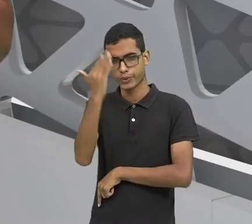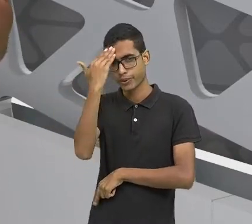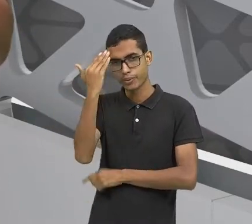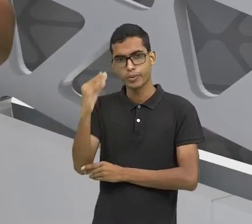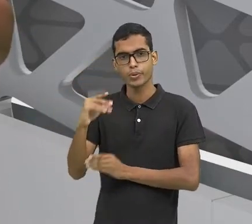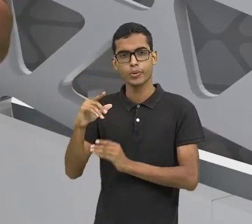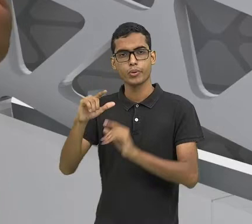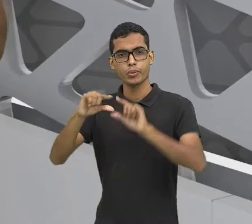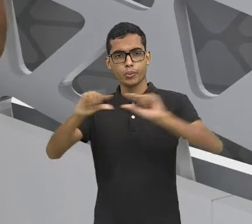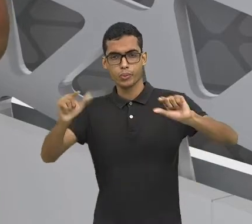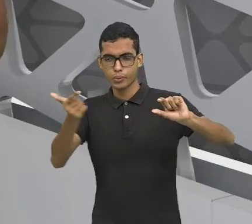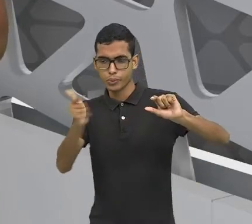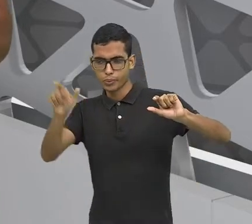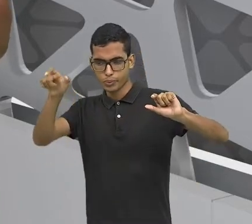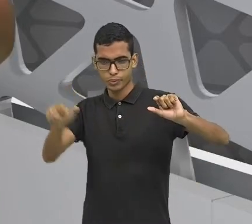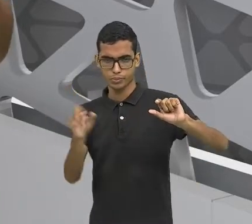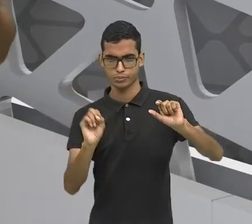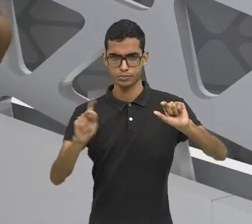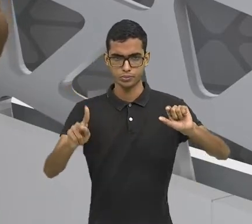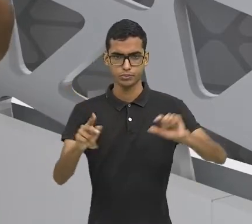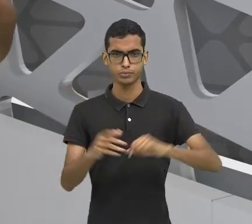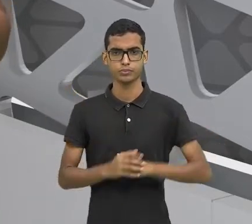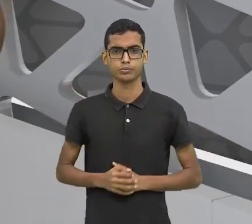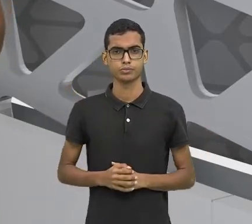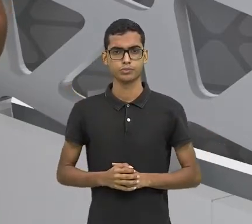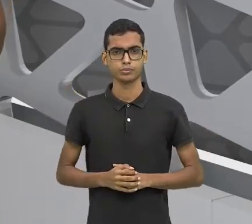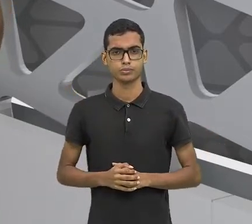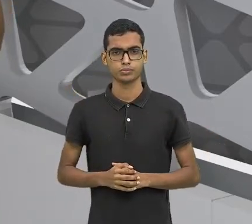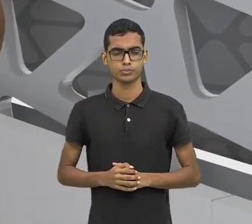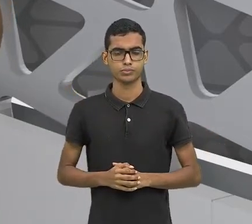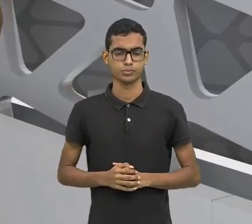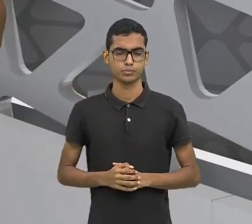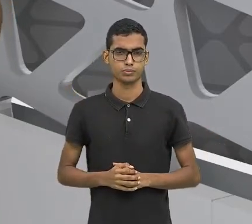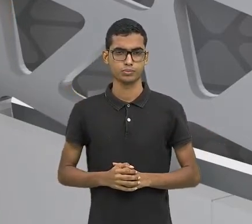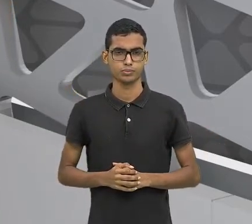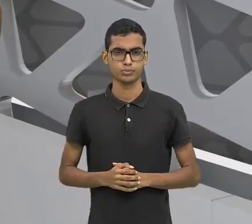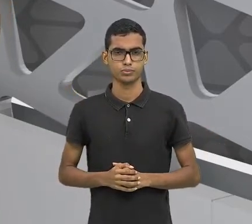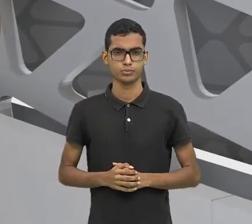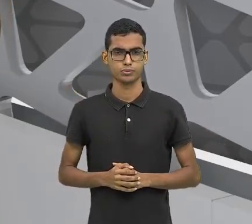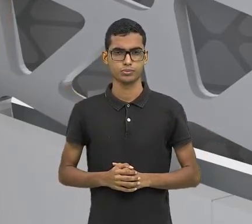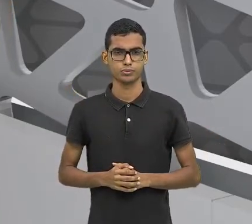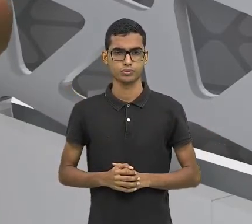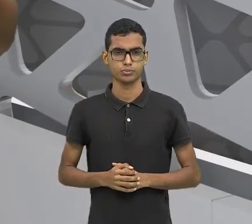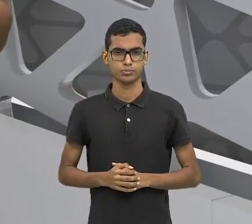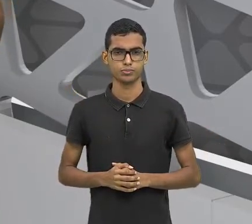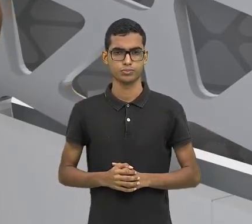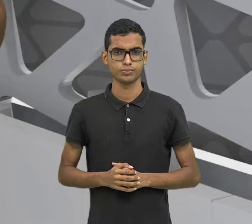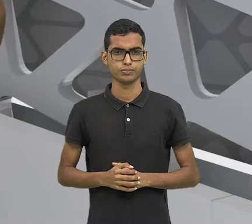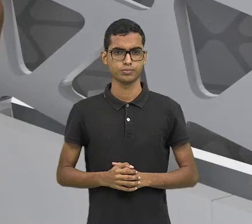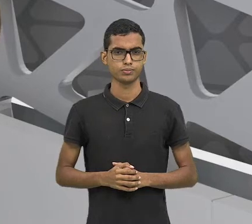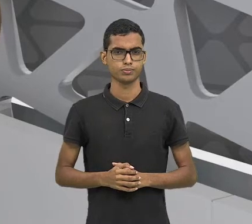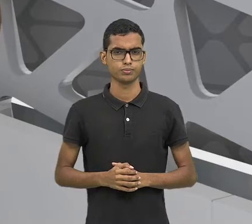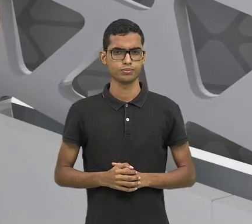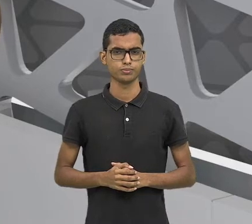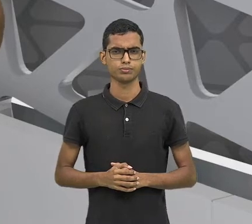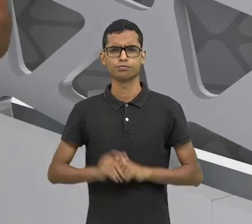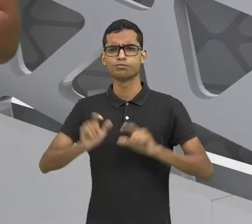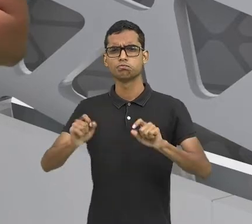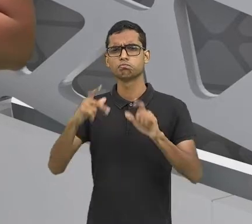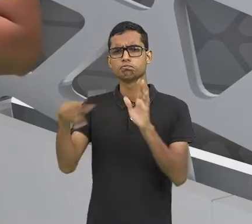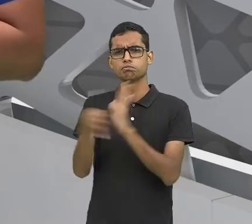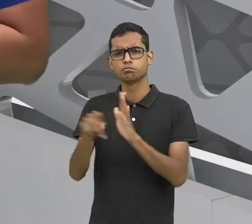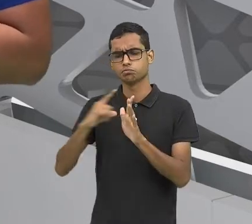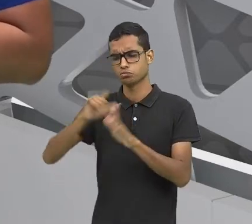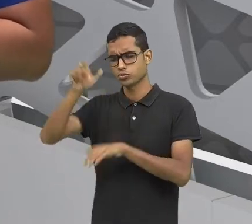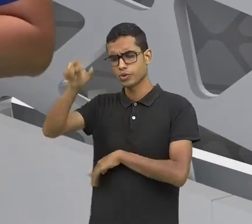de colocar aí, nomear este tipo de sujeito, certo? E o que é uma oração sem